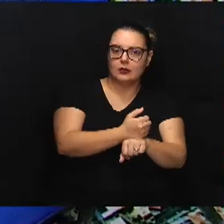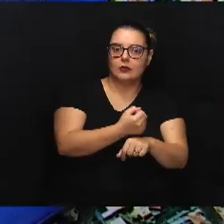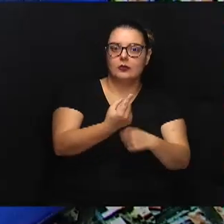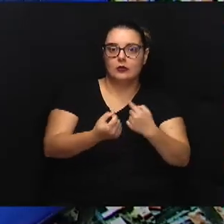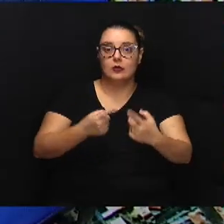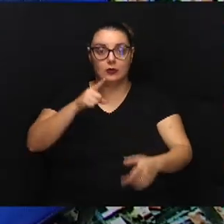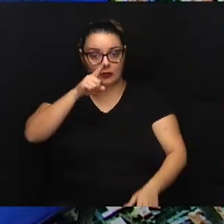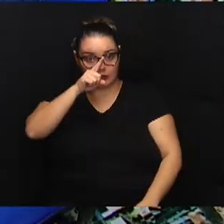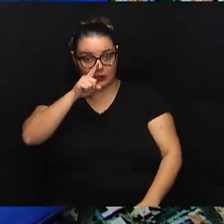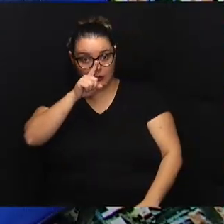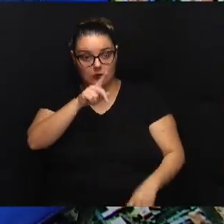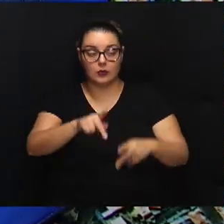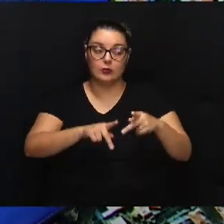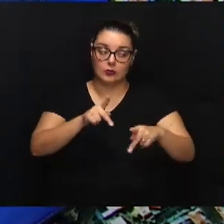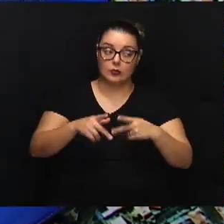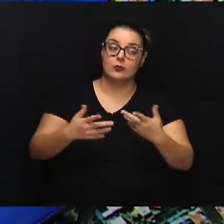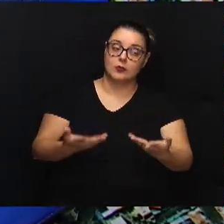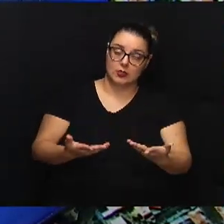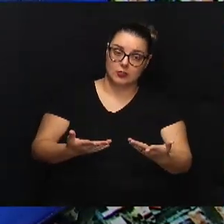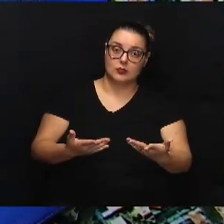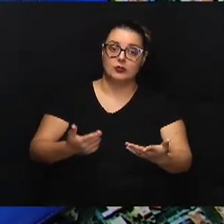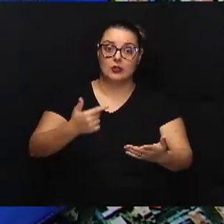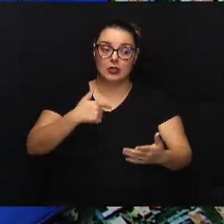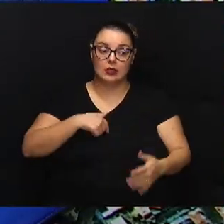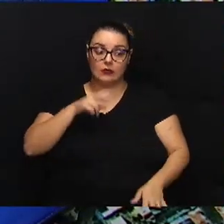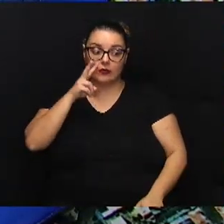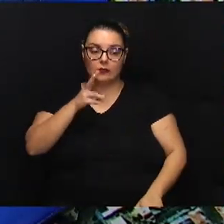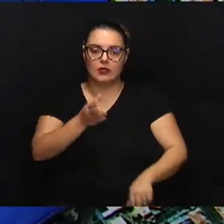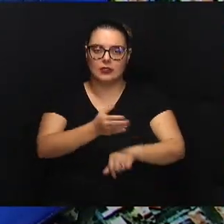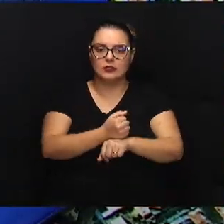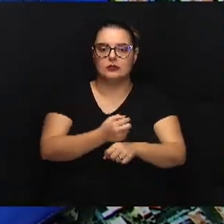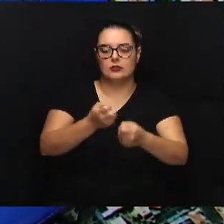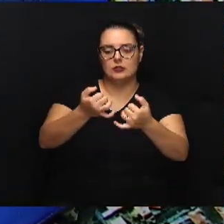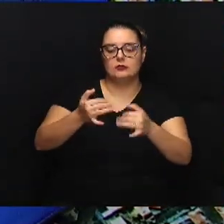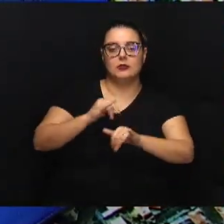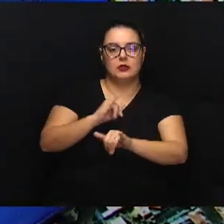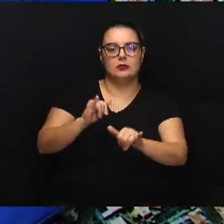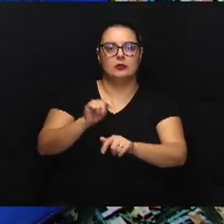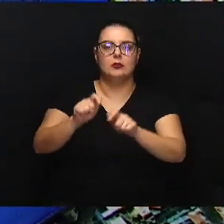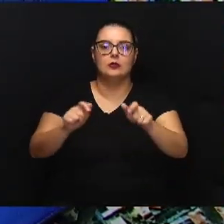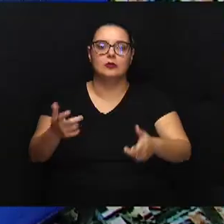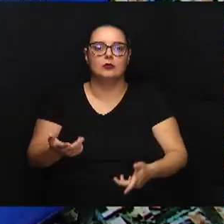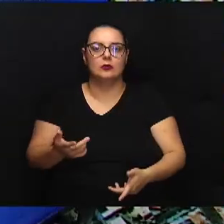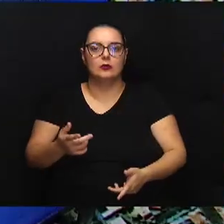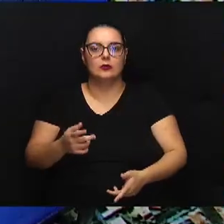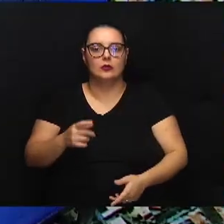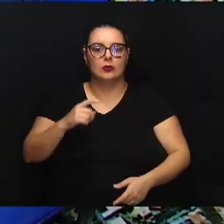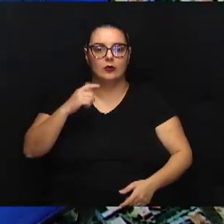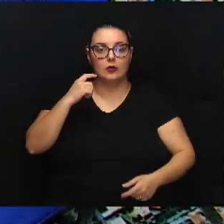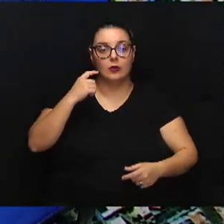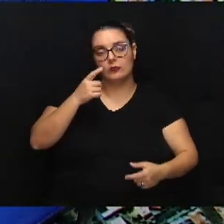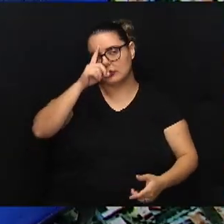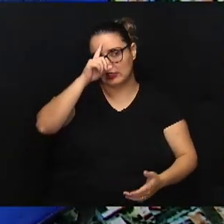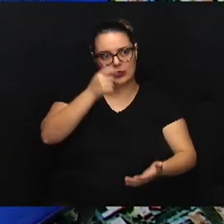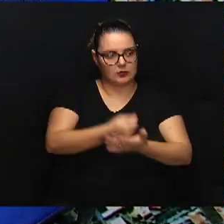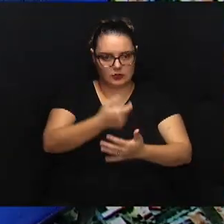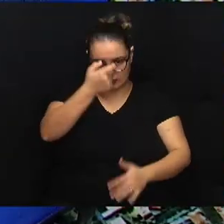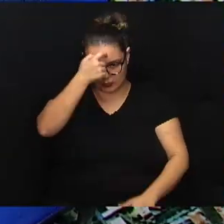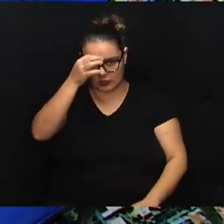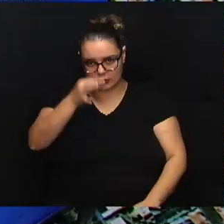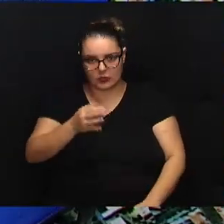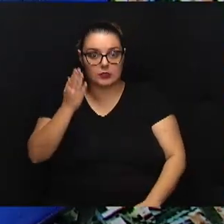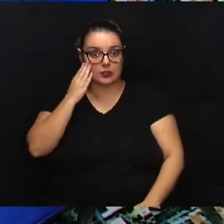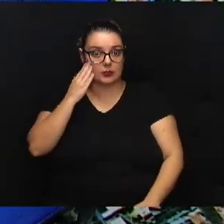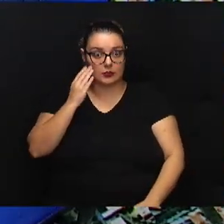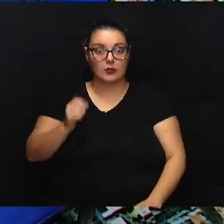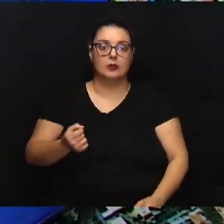risco à população e orientar, avisar para que as pessoas consigam tomar decisões conscientes frente